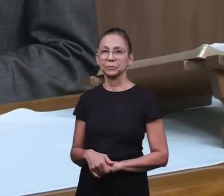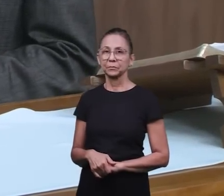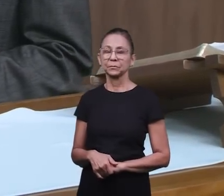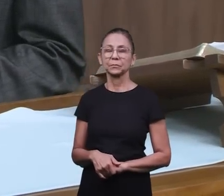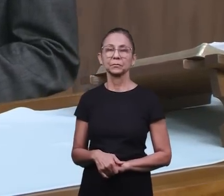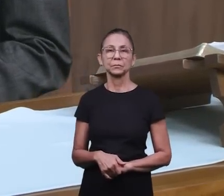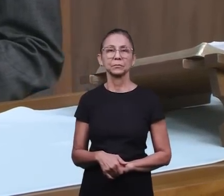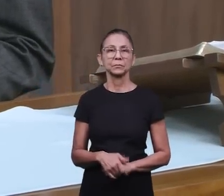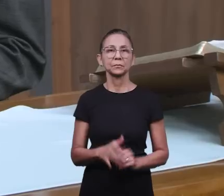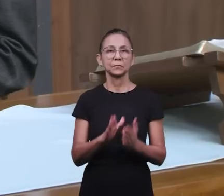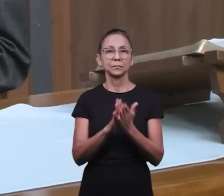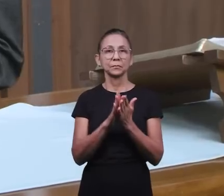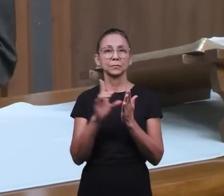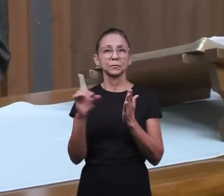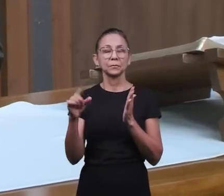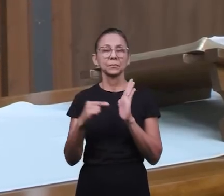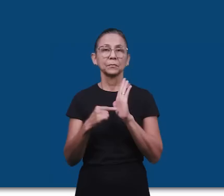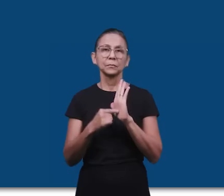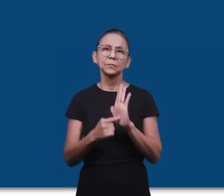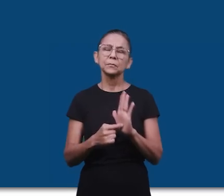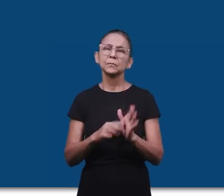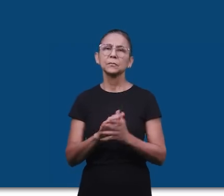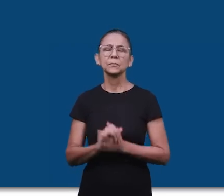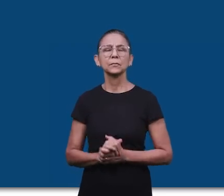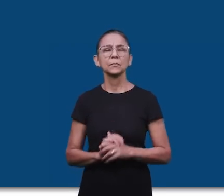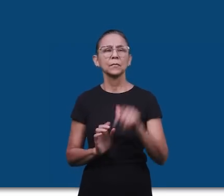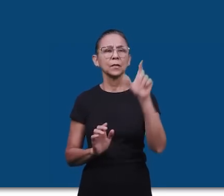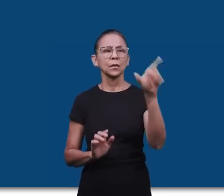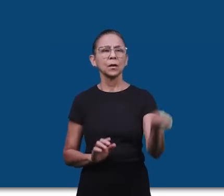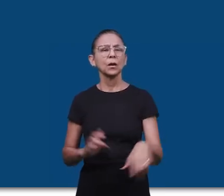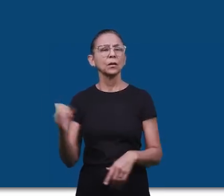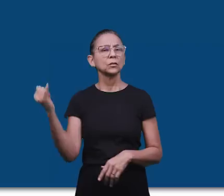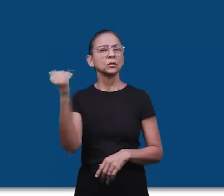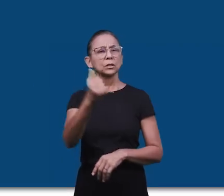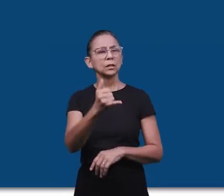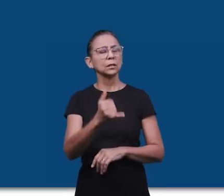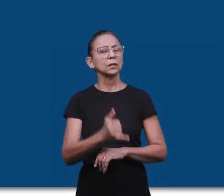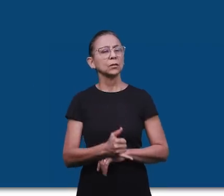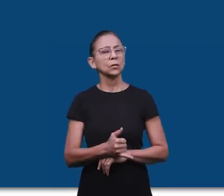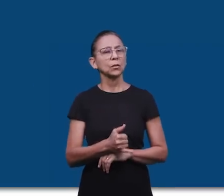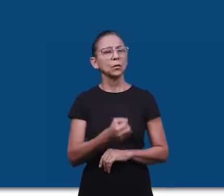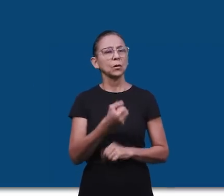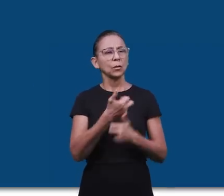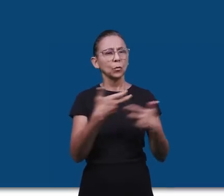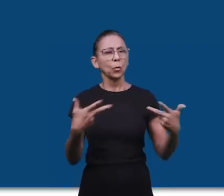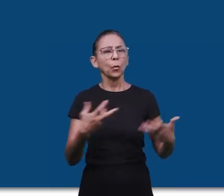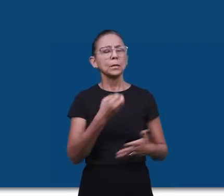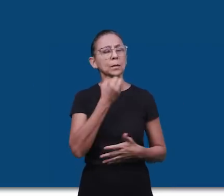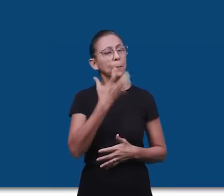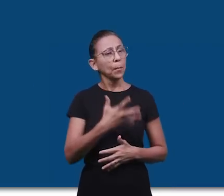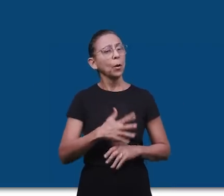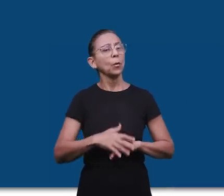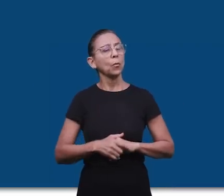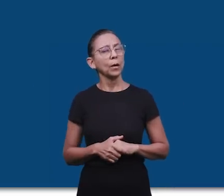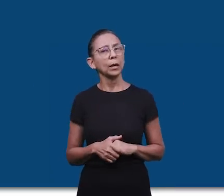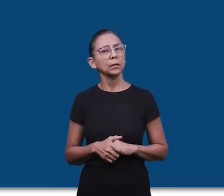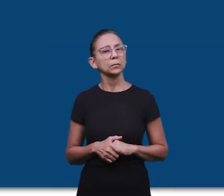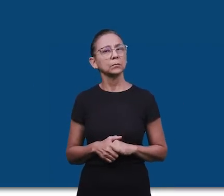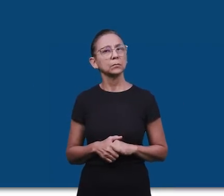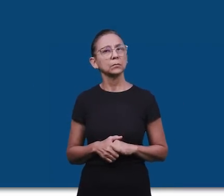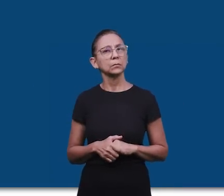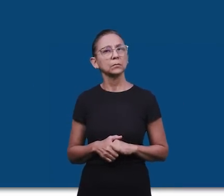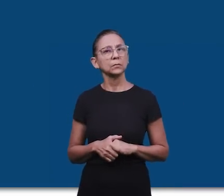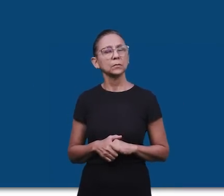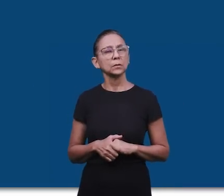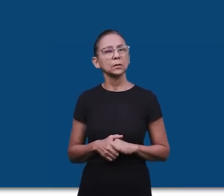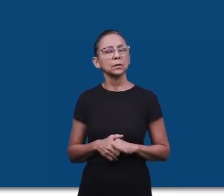essa leitura. A Bíblia diz assim: Ele te declarou, ó homem, o que é bom e o que é o